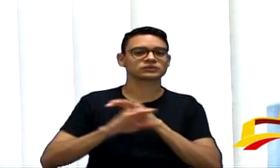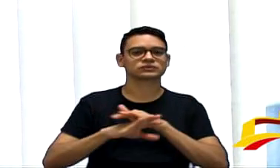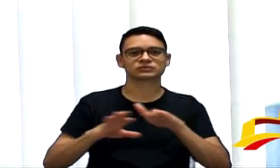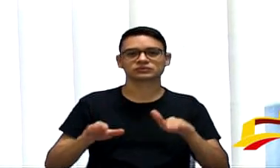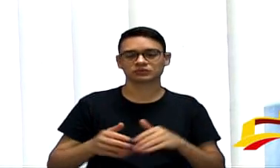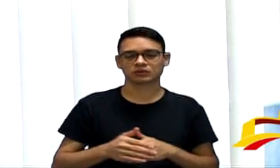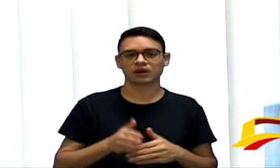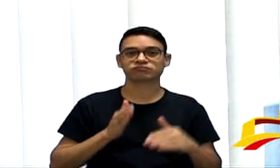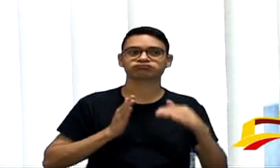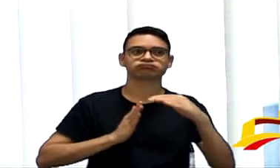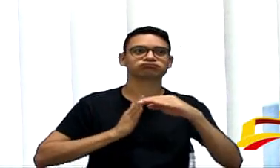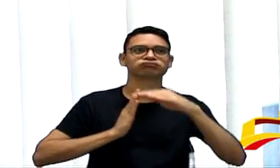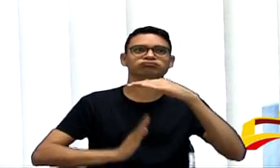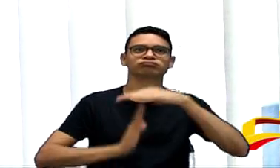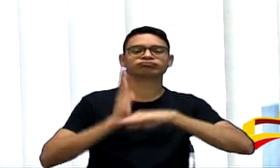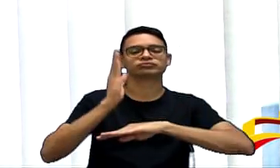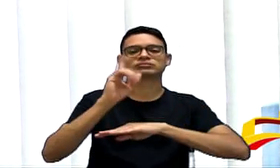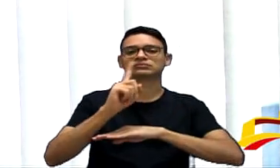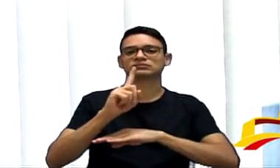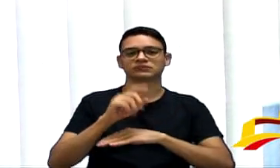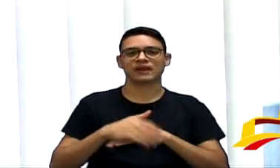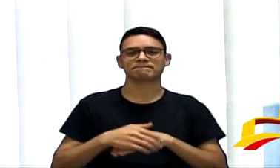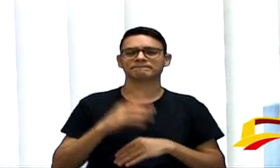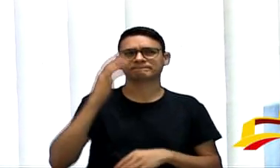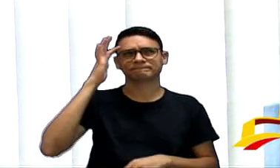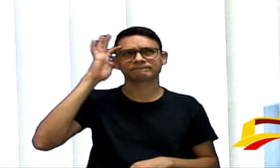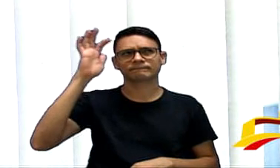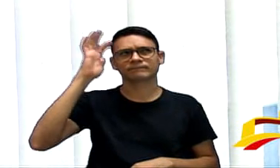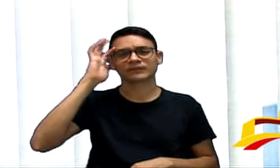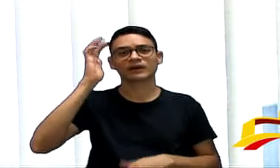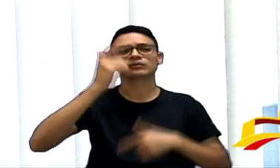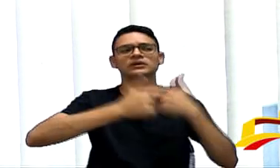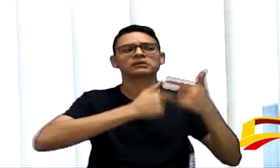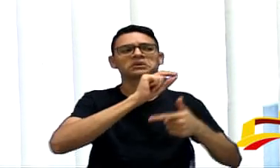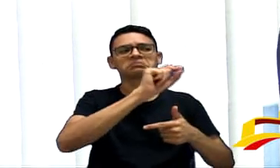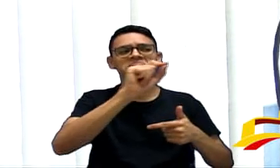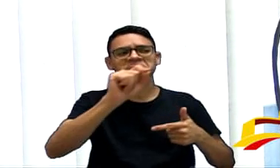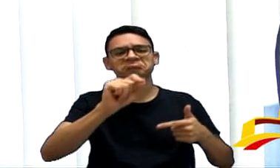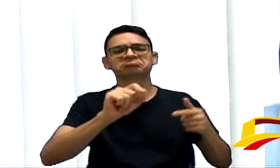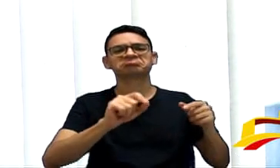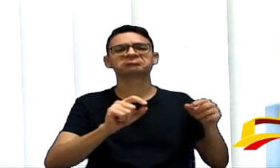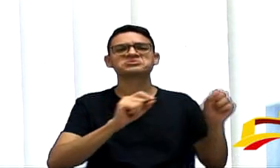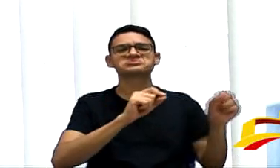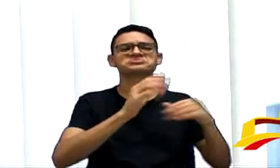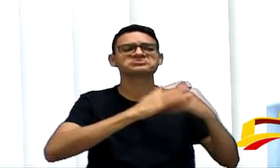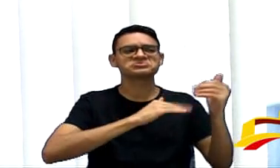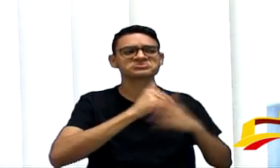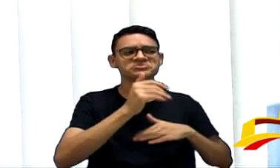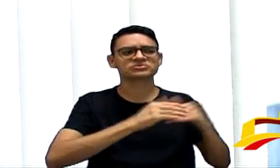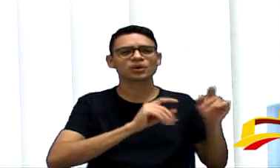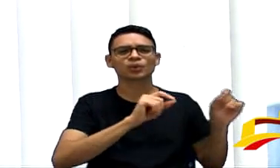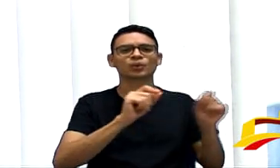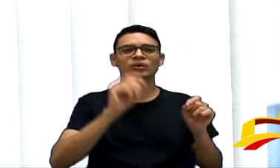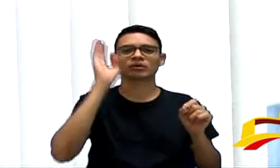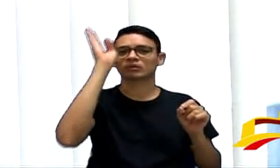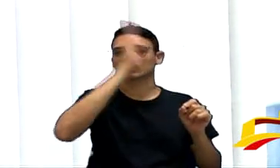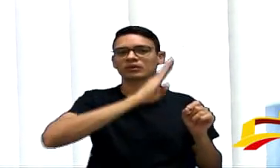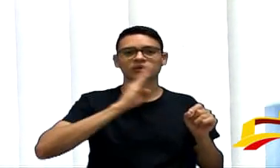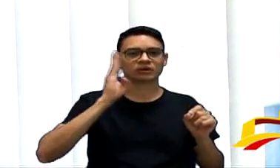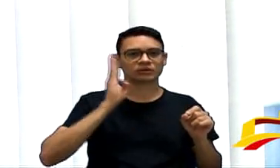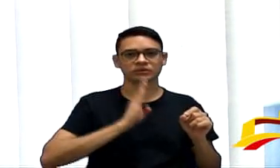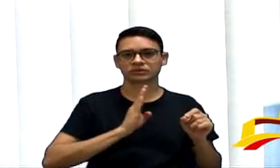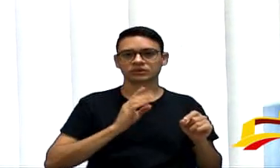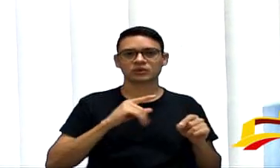formos pensar, né, o que, que o trabalhador produz e toda a produção do país e a